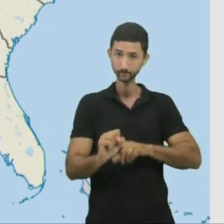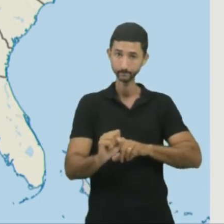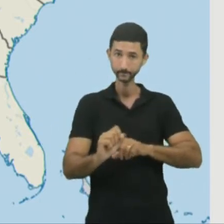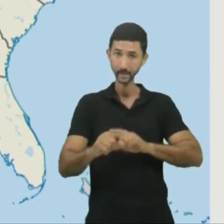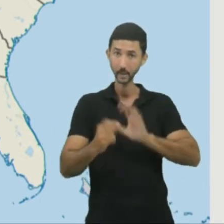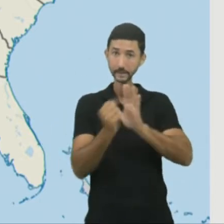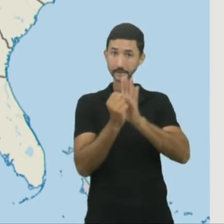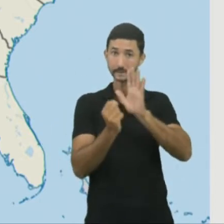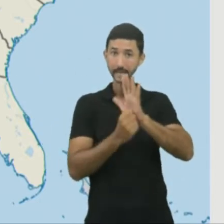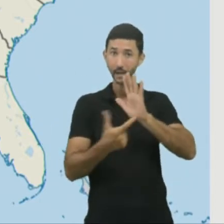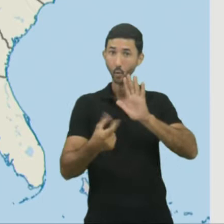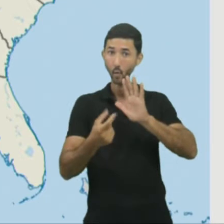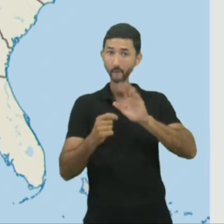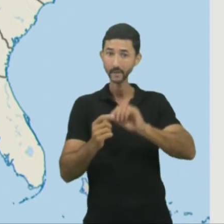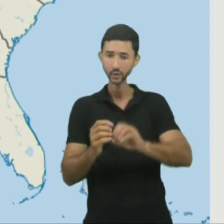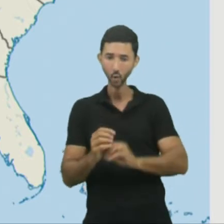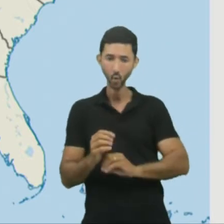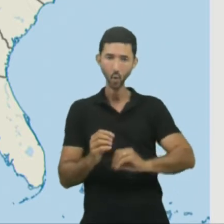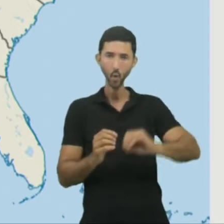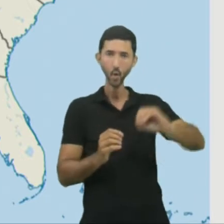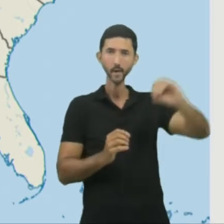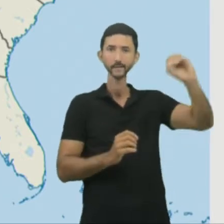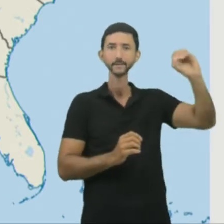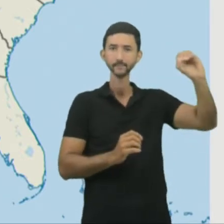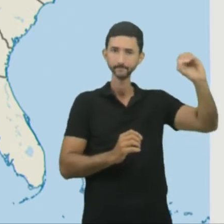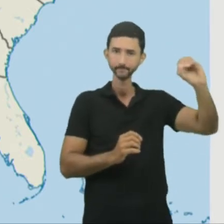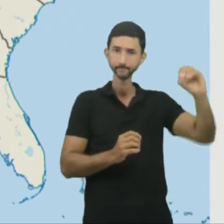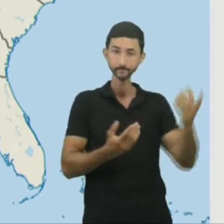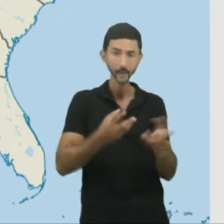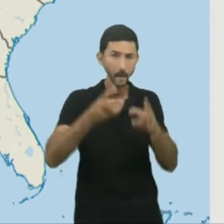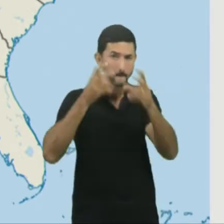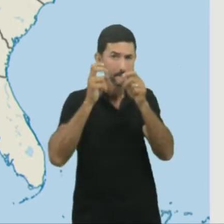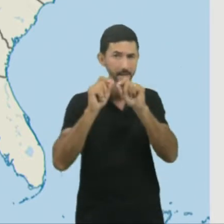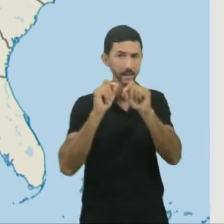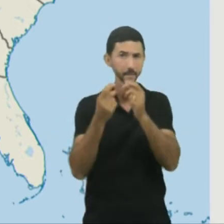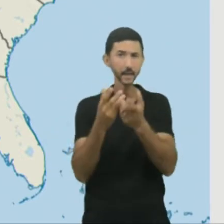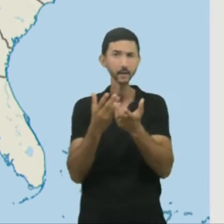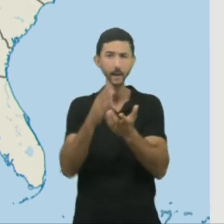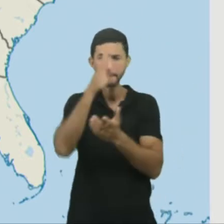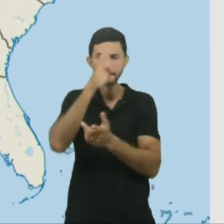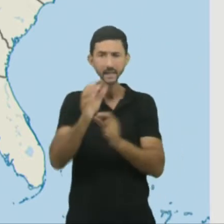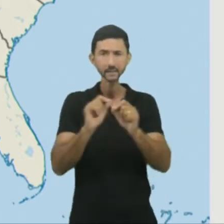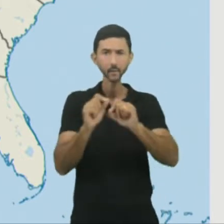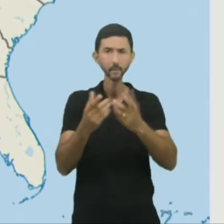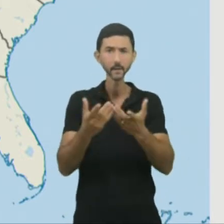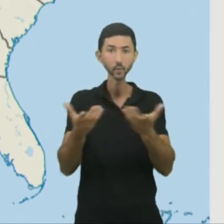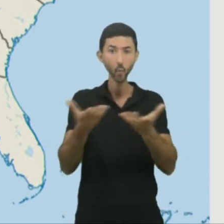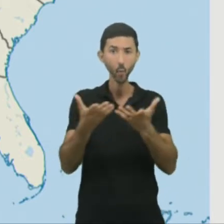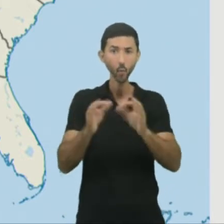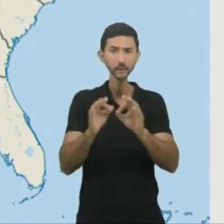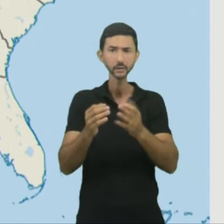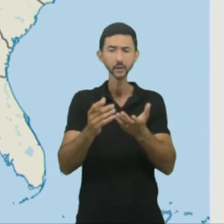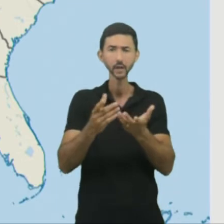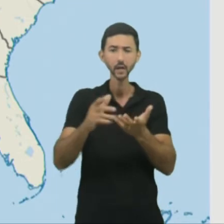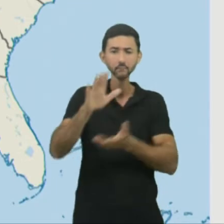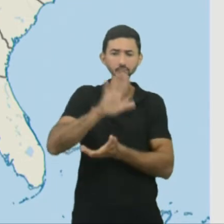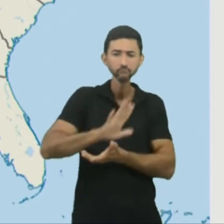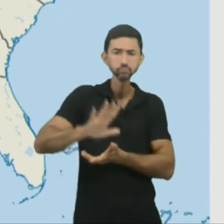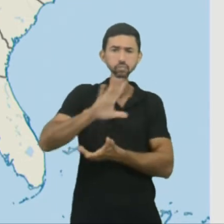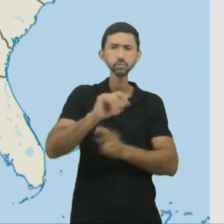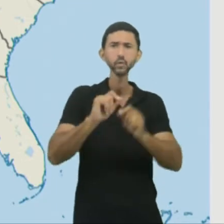região oeste. É interessante você perceber que, principalmente hoje, você tem nessa